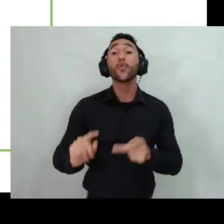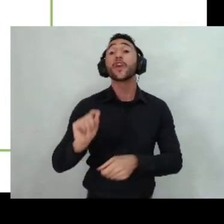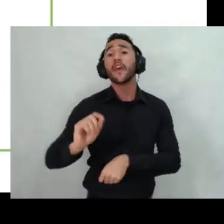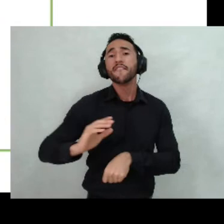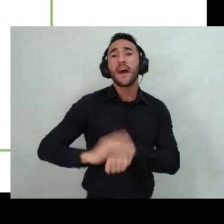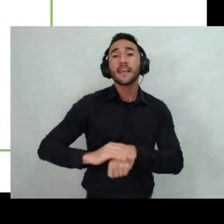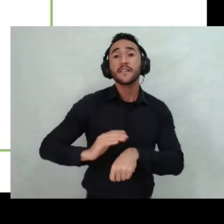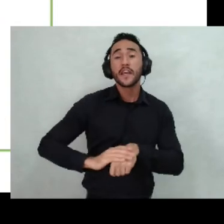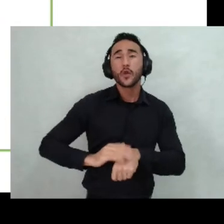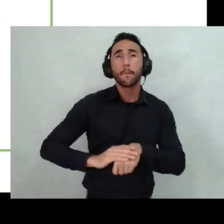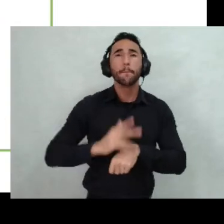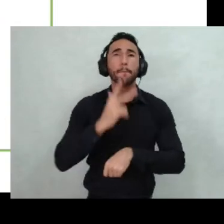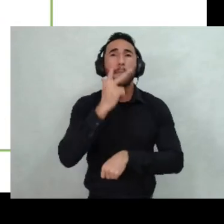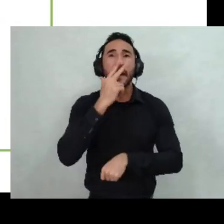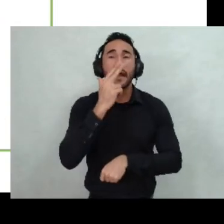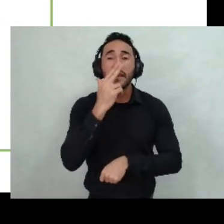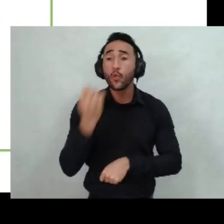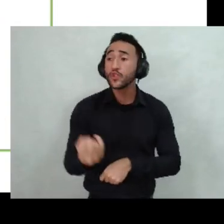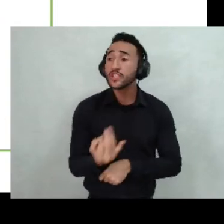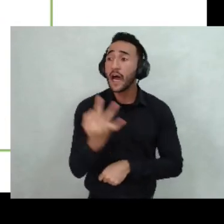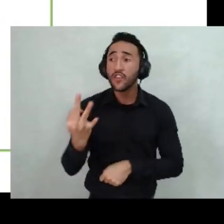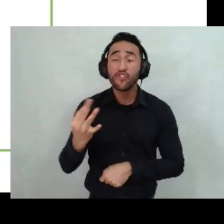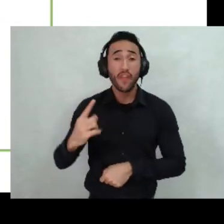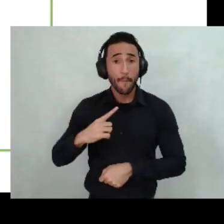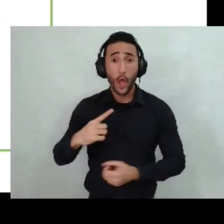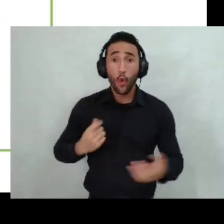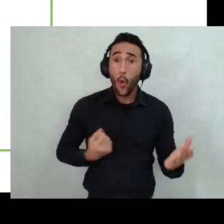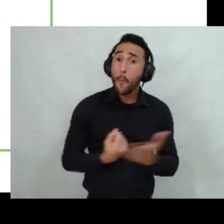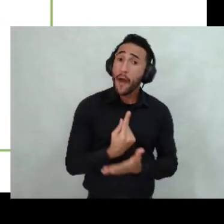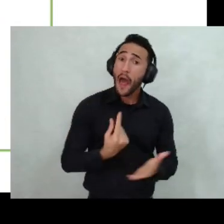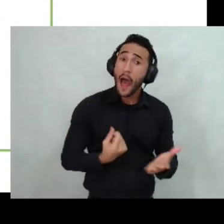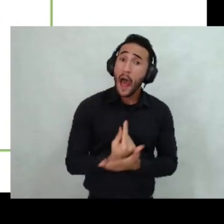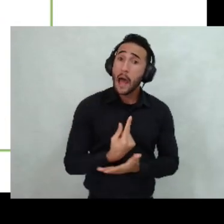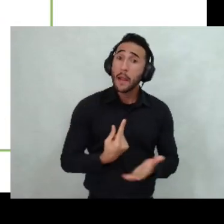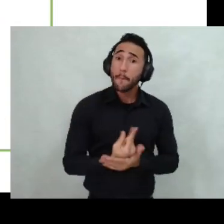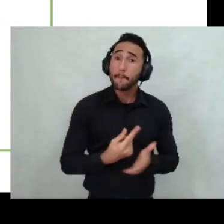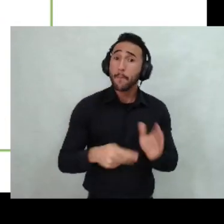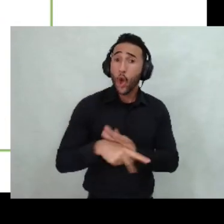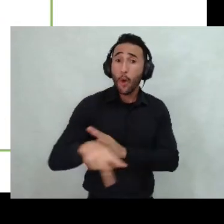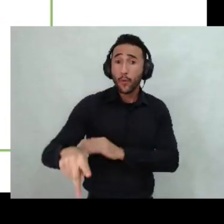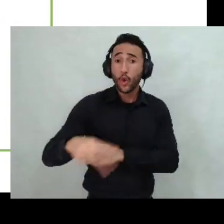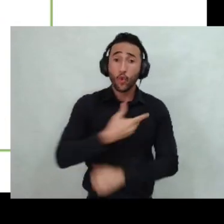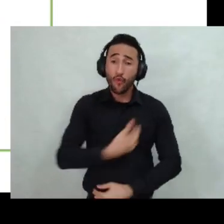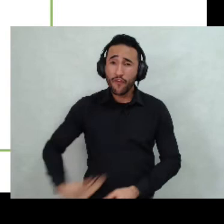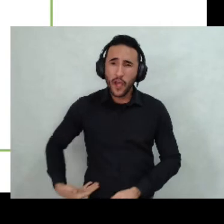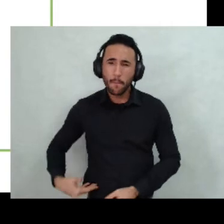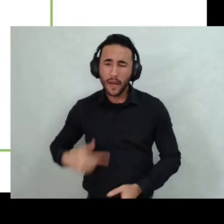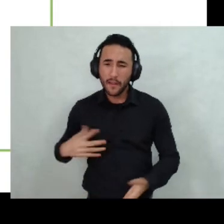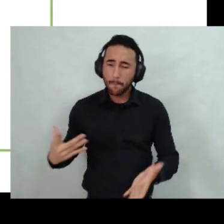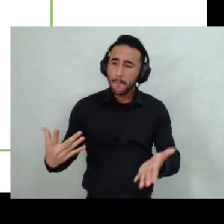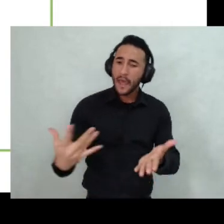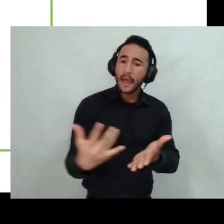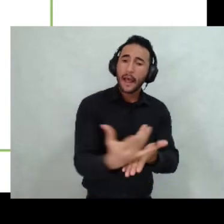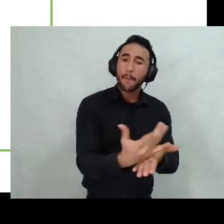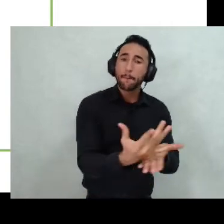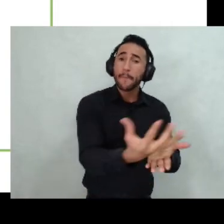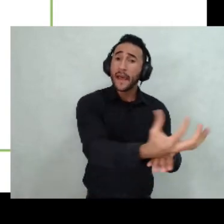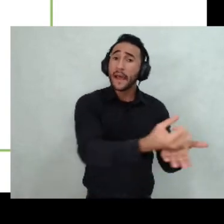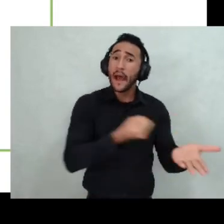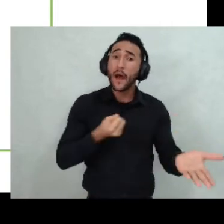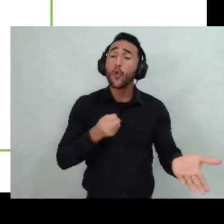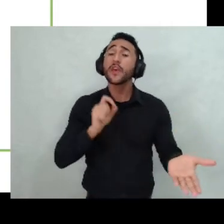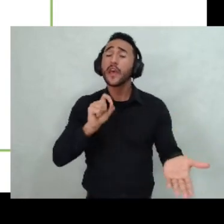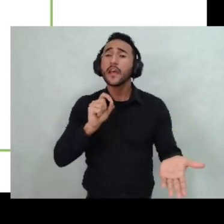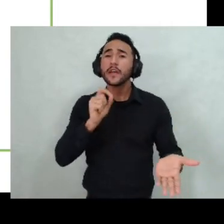expectativa, inclusive a compra com recursos privados, de pessoas que vão buscar testes sorológicos, testes rápidos, em busca de diagnóstico